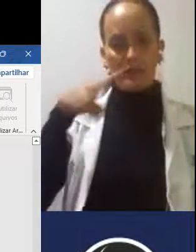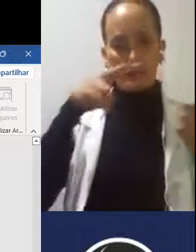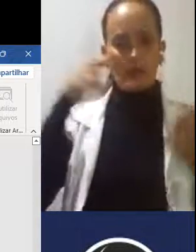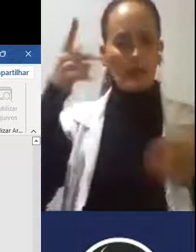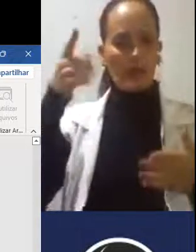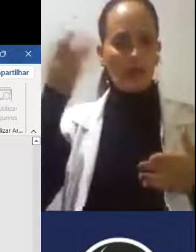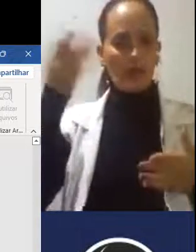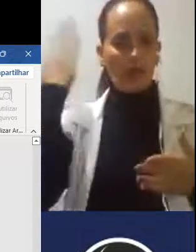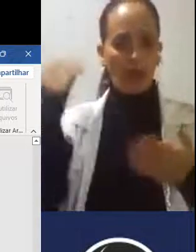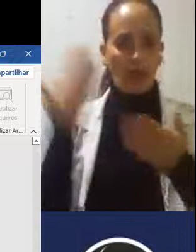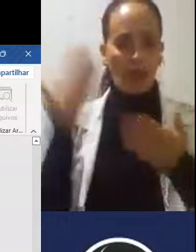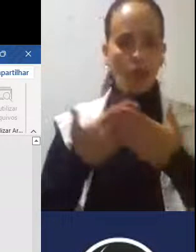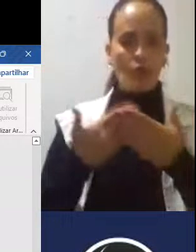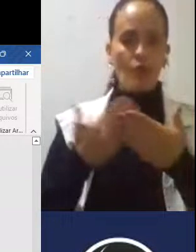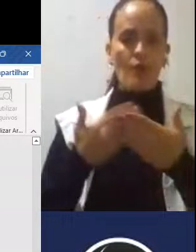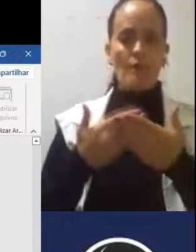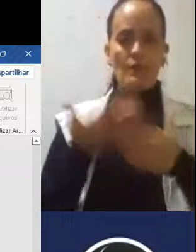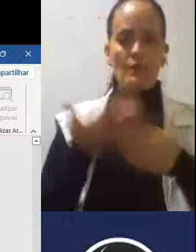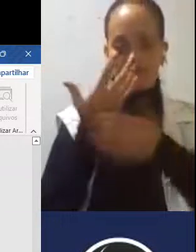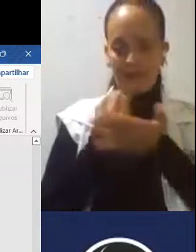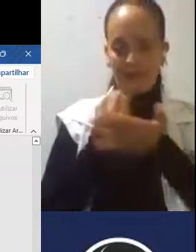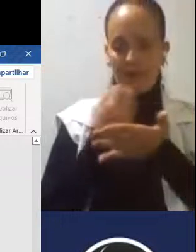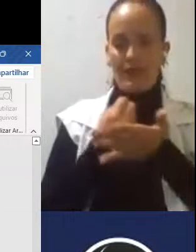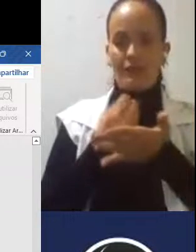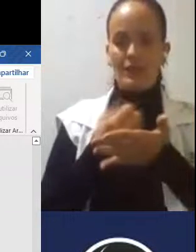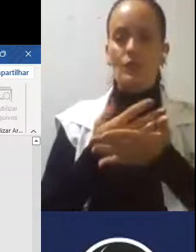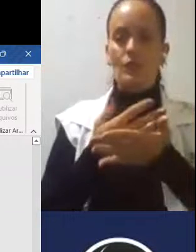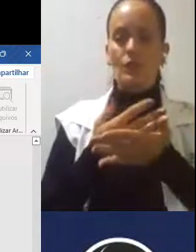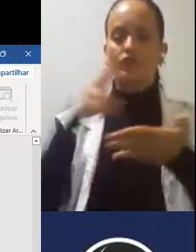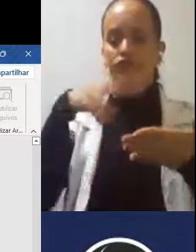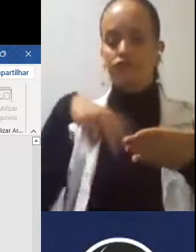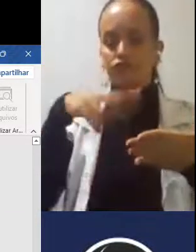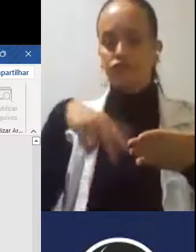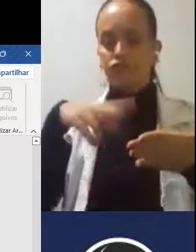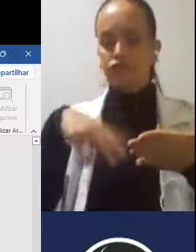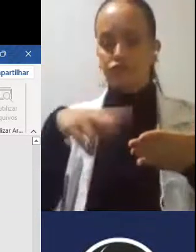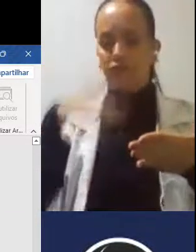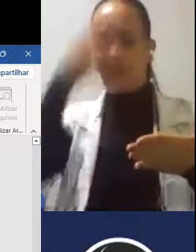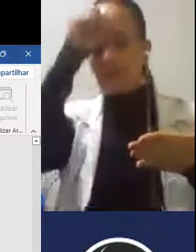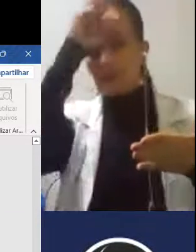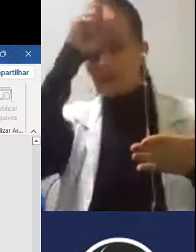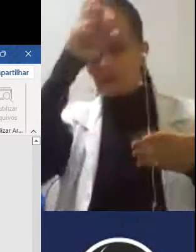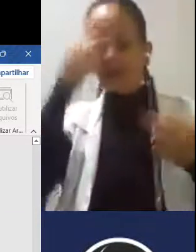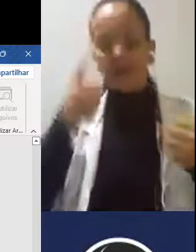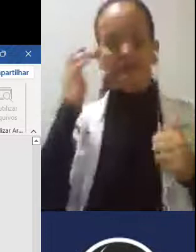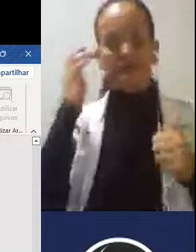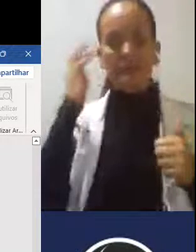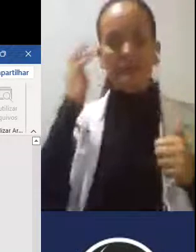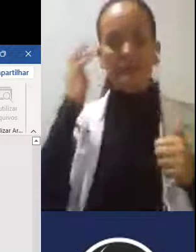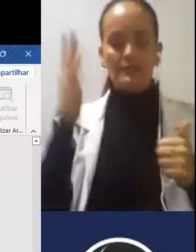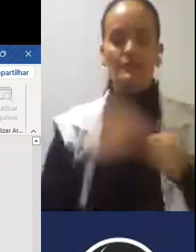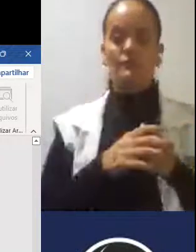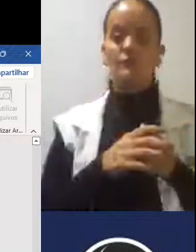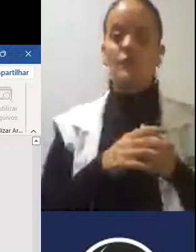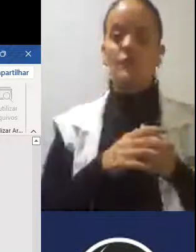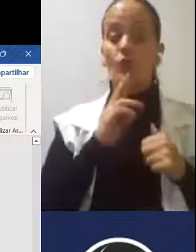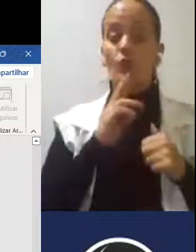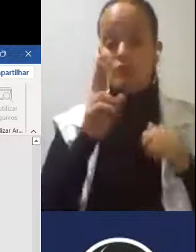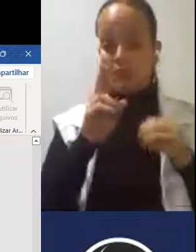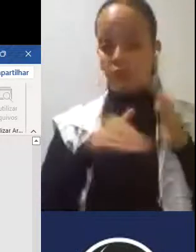valor da resistividade do cobre, certo? Então, a resistência equivalente total vai ser a